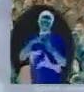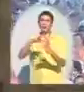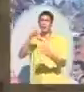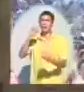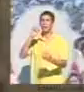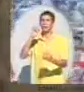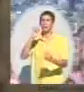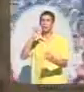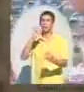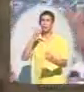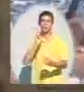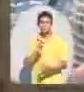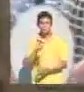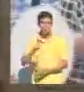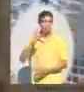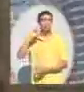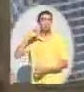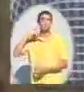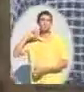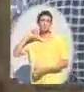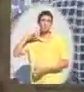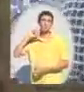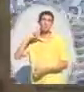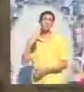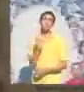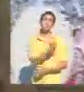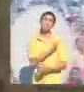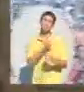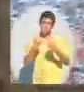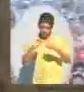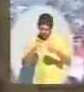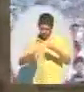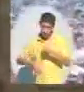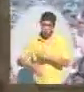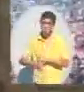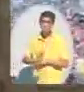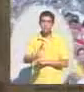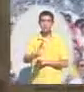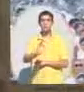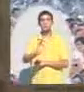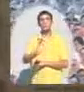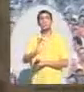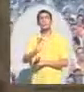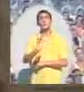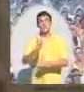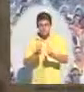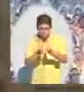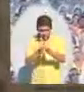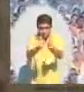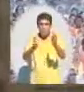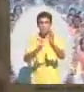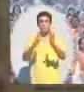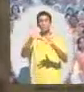ir, começar a caminhada, enquanto iam, e quando iam andando,